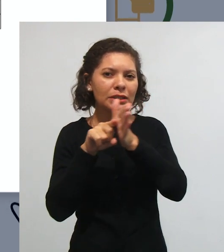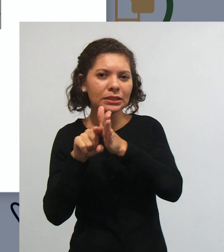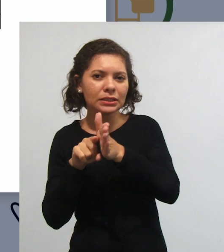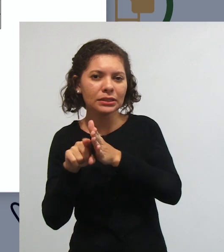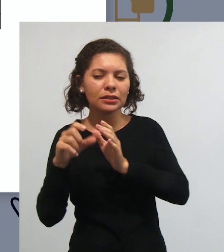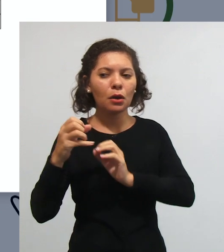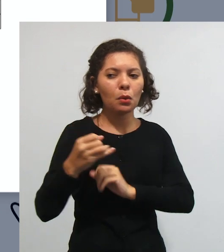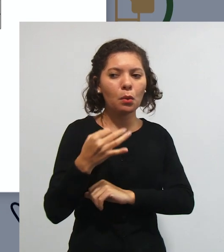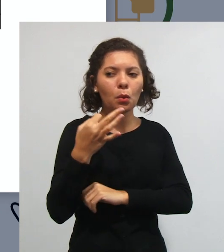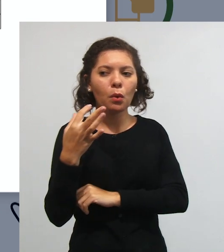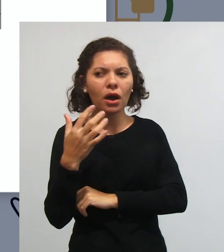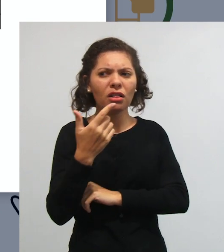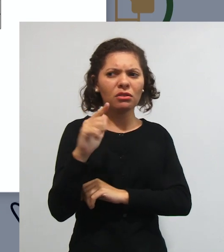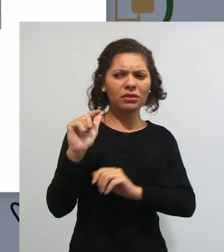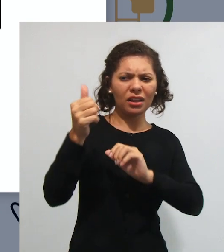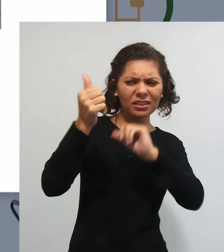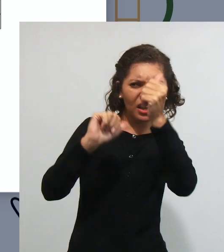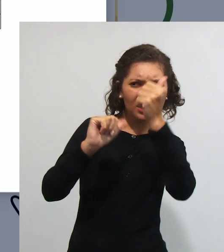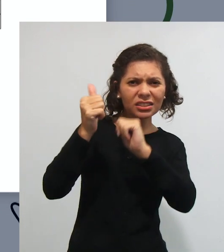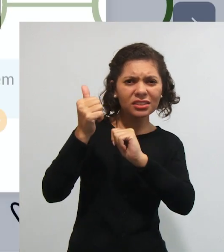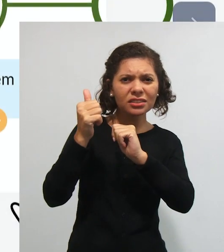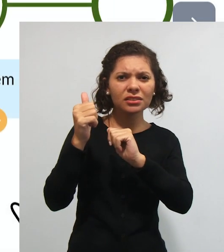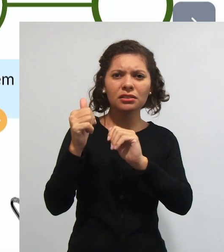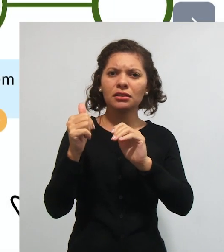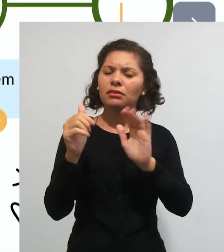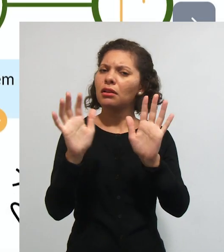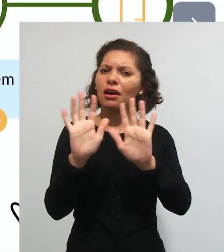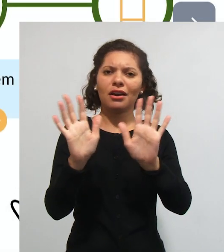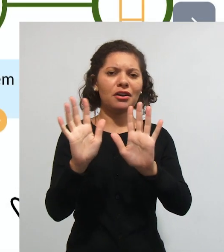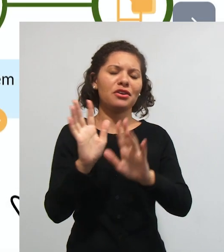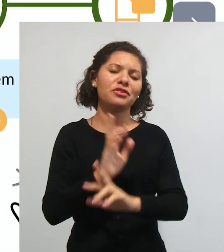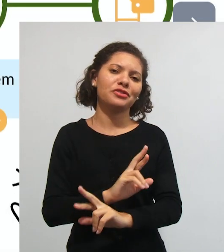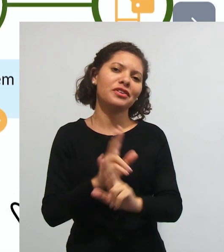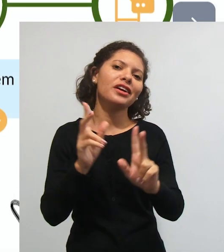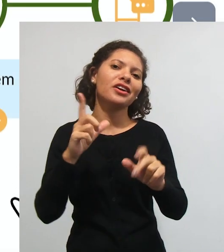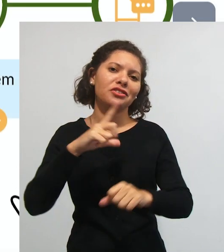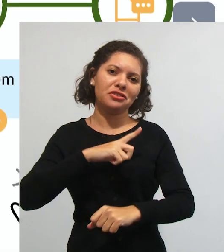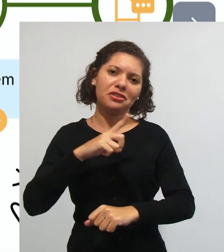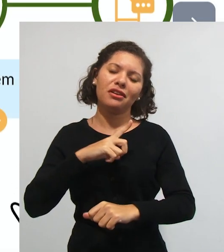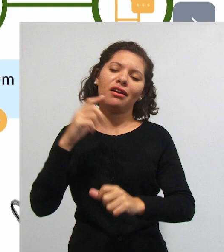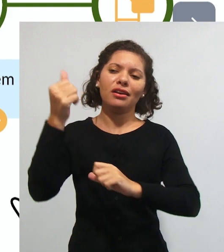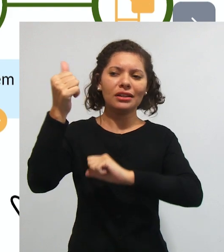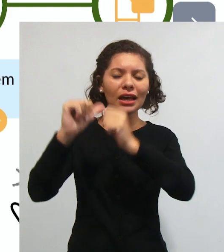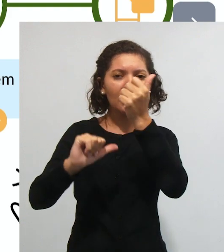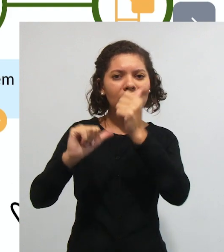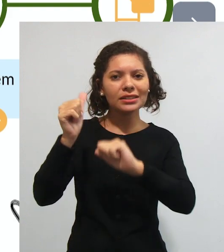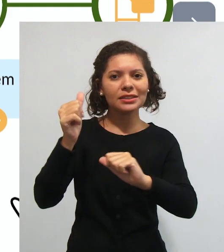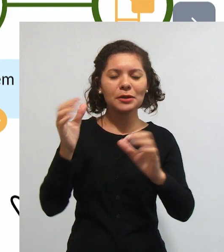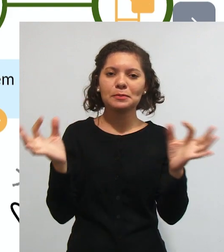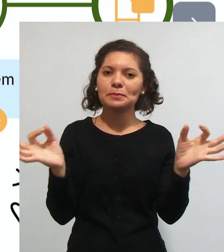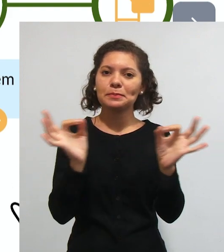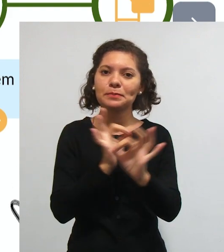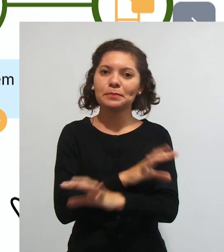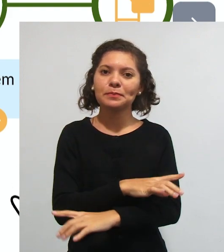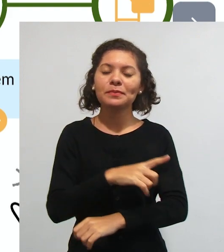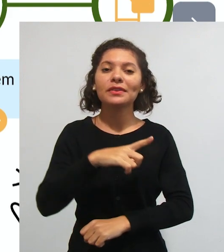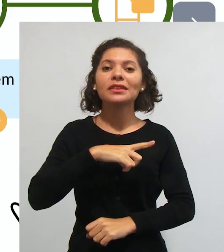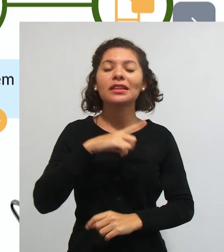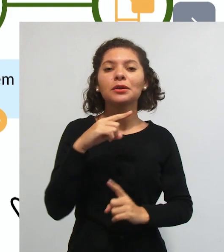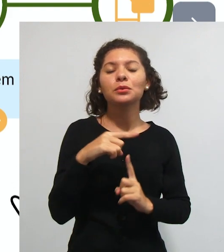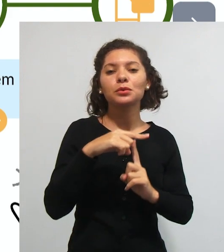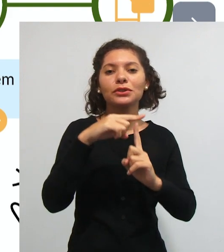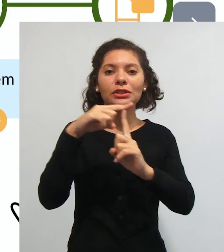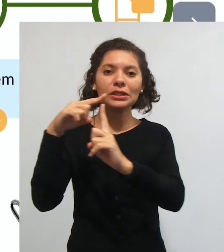tenha análise e que essa análise não seja crítica, tá bom? Por fim, a gente tem o tipo da